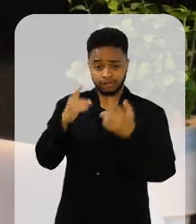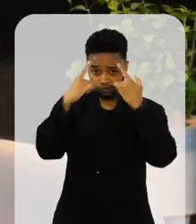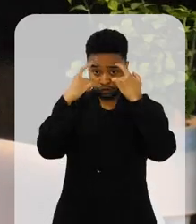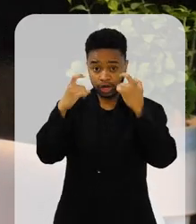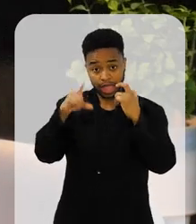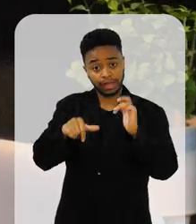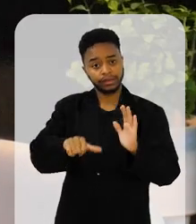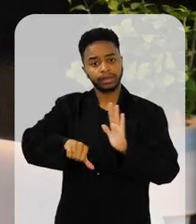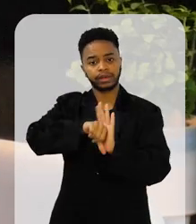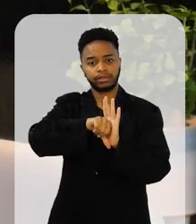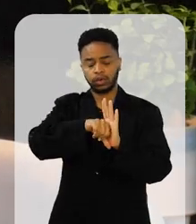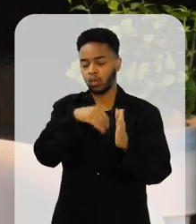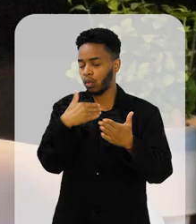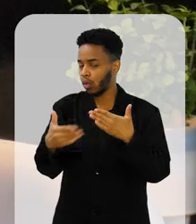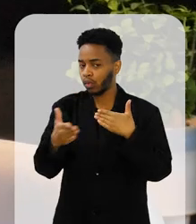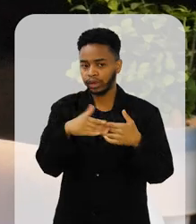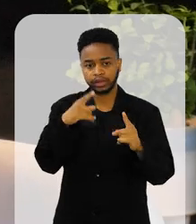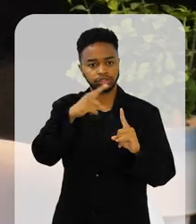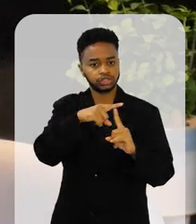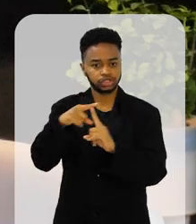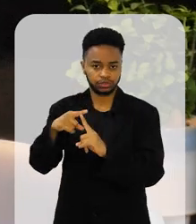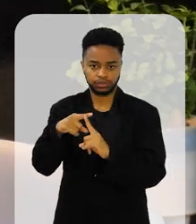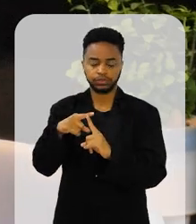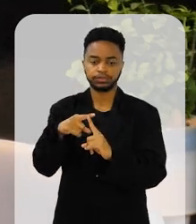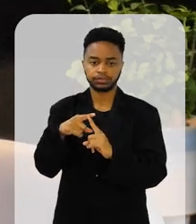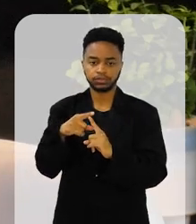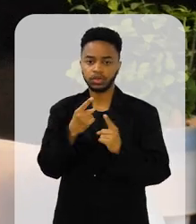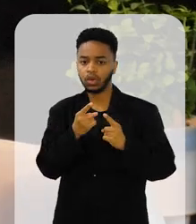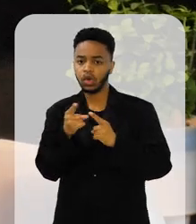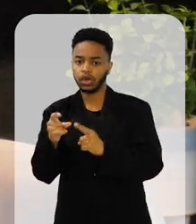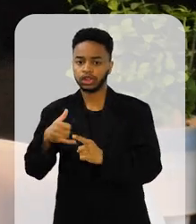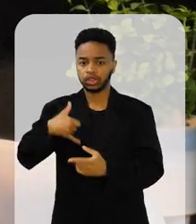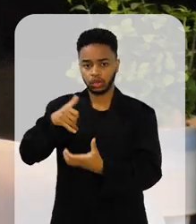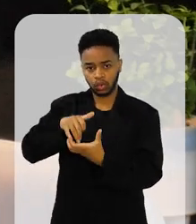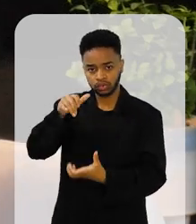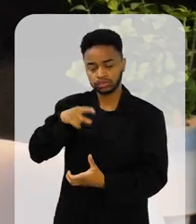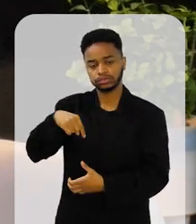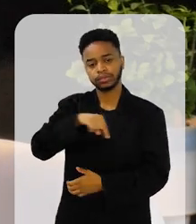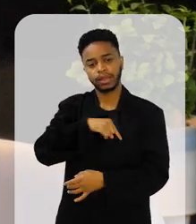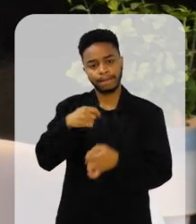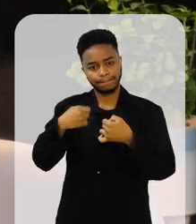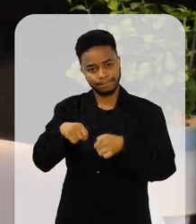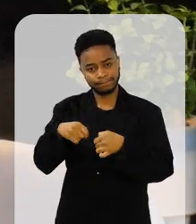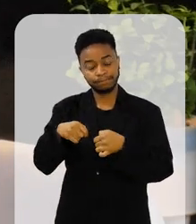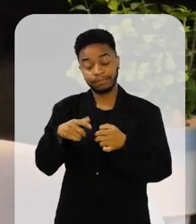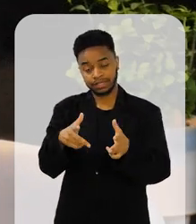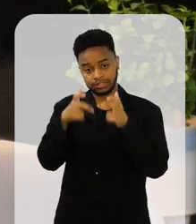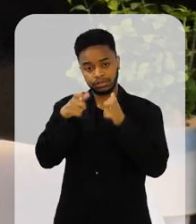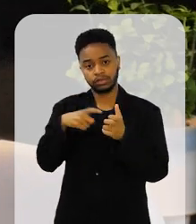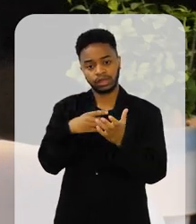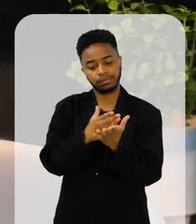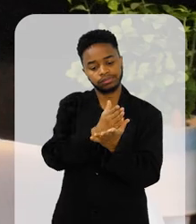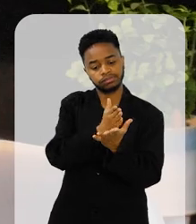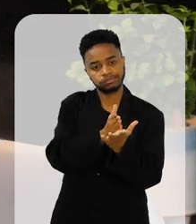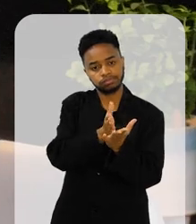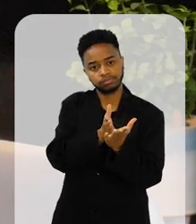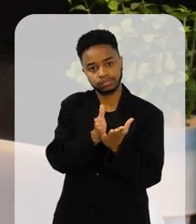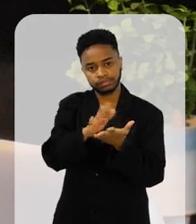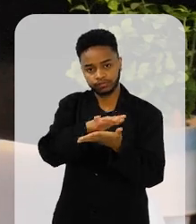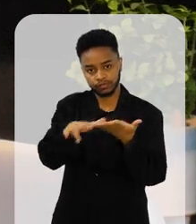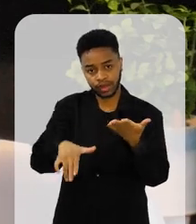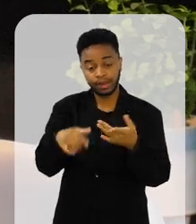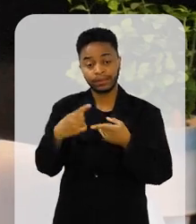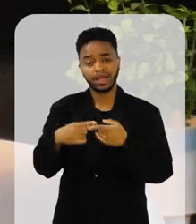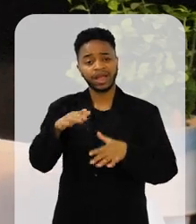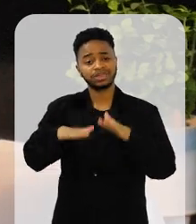violência é crime. Qualquer tipo de violência é crime. Contra idoso, a gente já percebeu que tem vários segmentos, né? Que muitas vezes